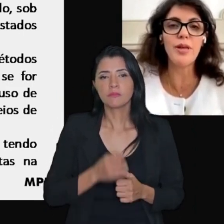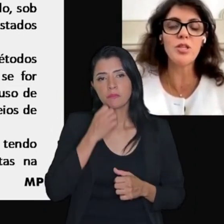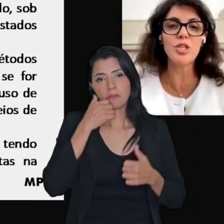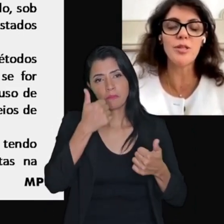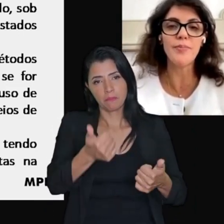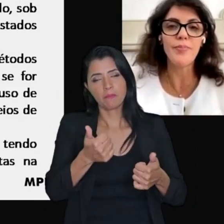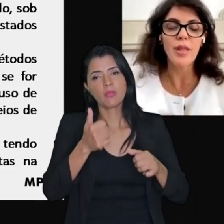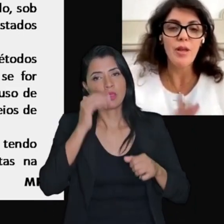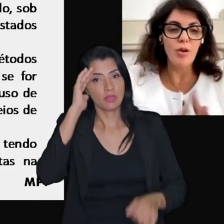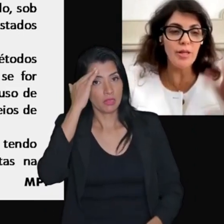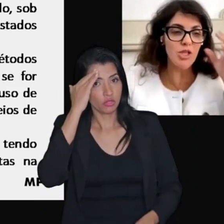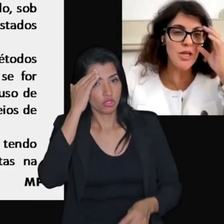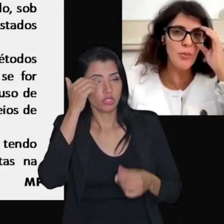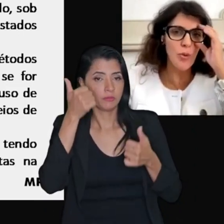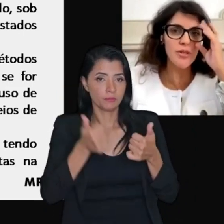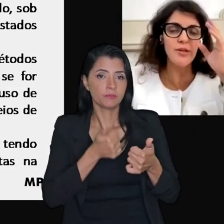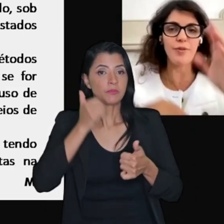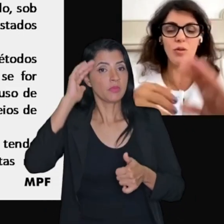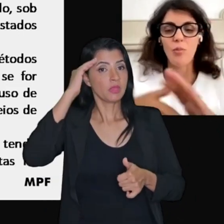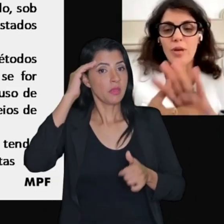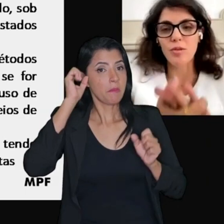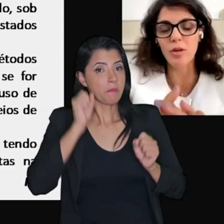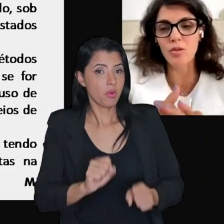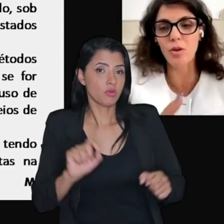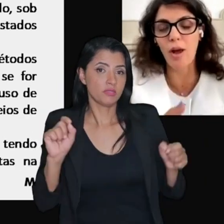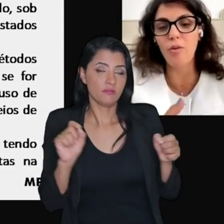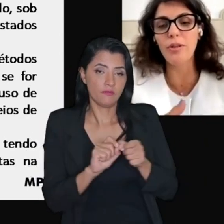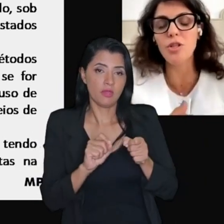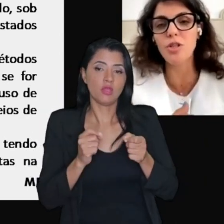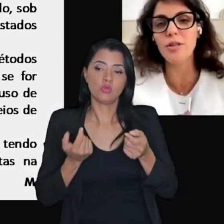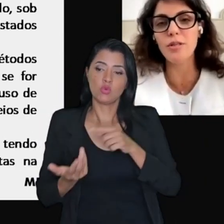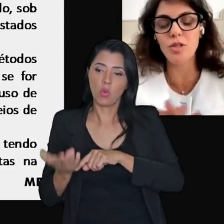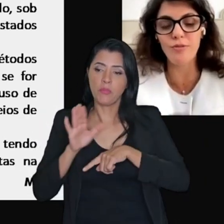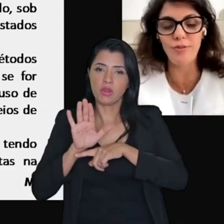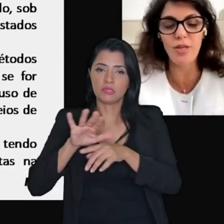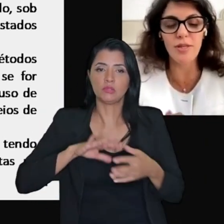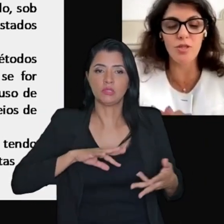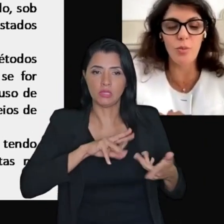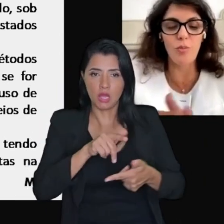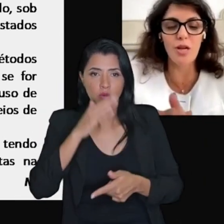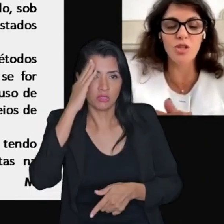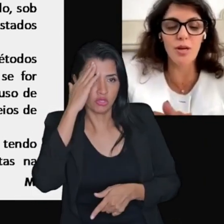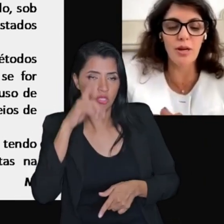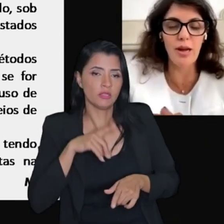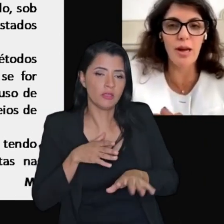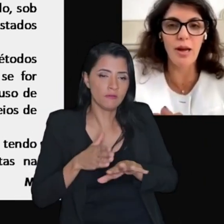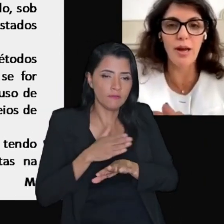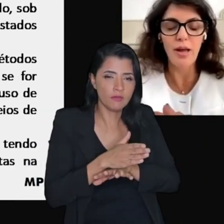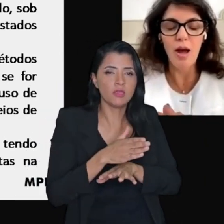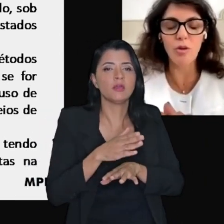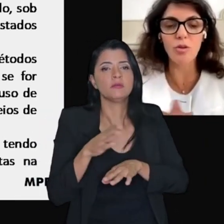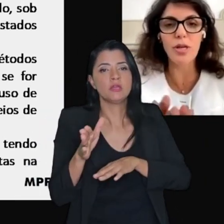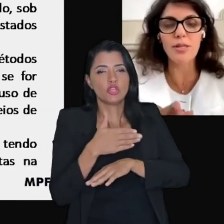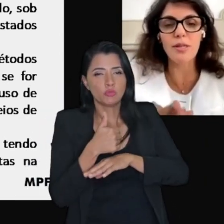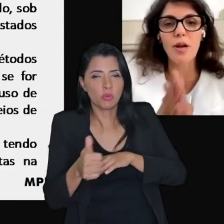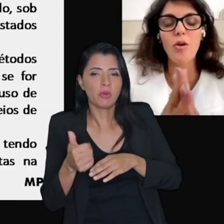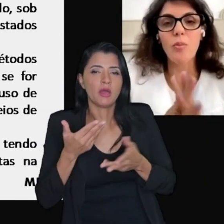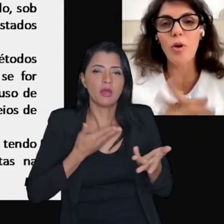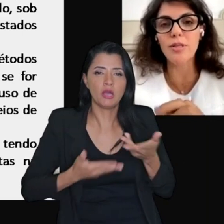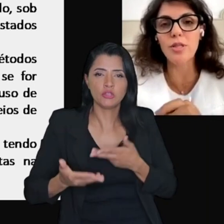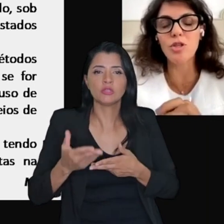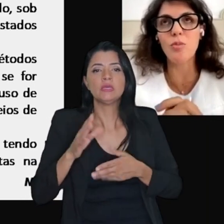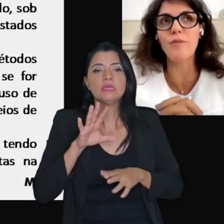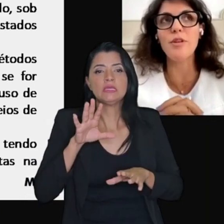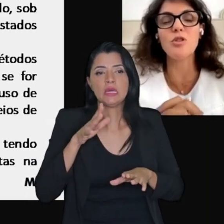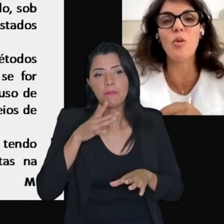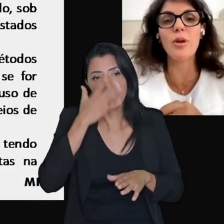Maria, eu entendi. Entendi que pode ser feita cooperação internacional, entendi que existem vias diplomáticas à autoridade central e